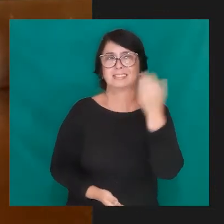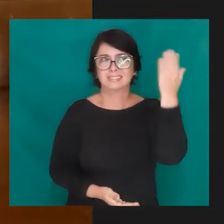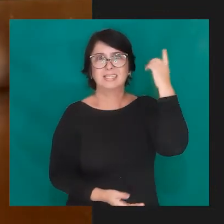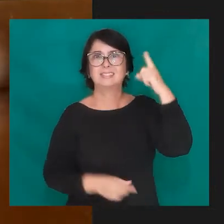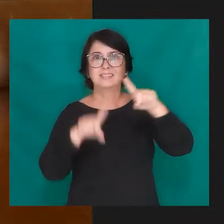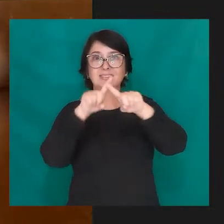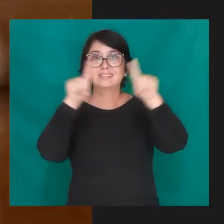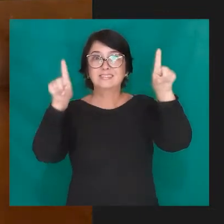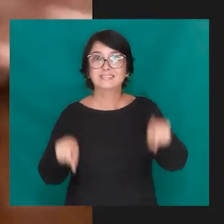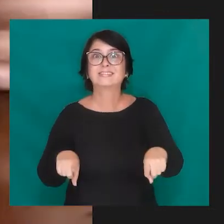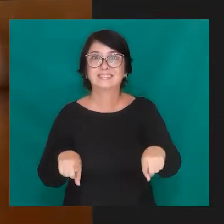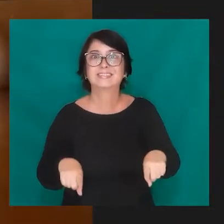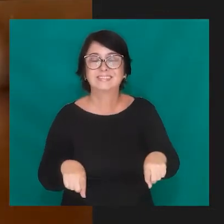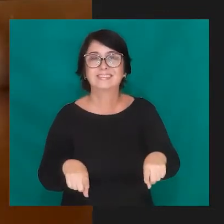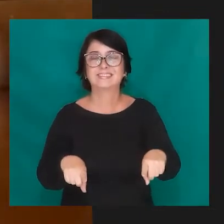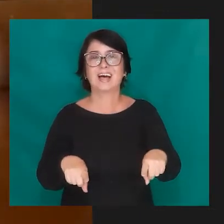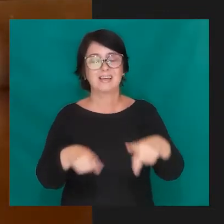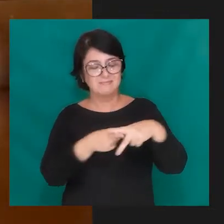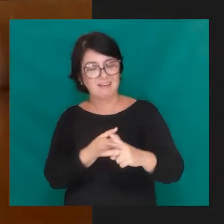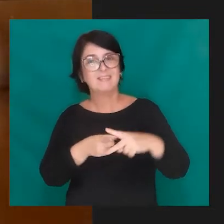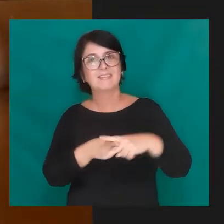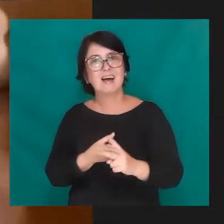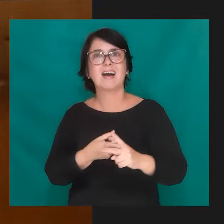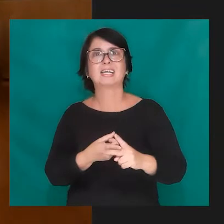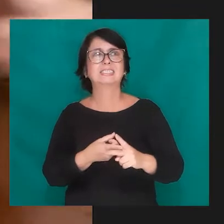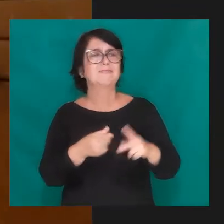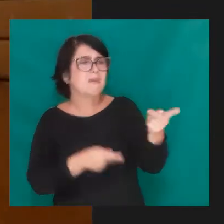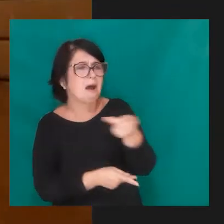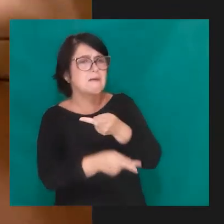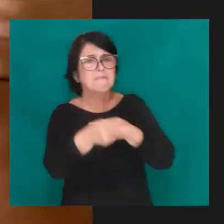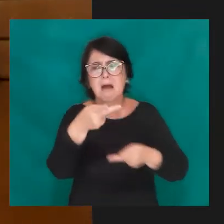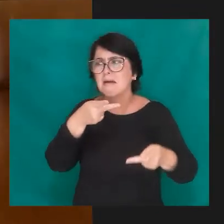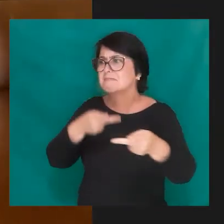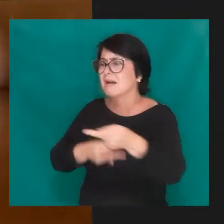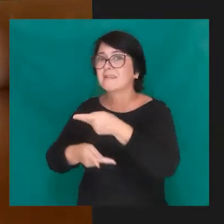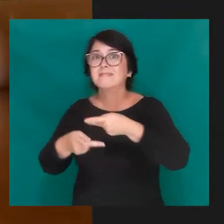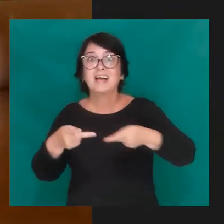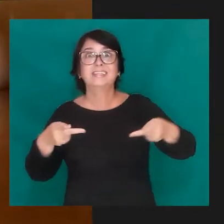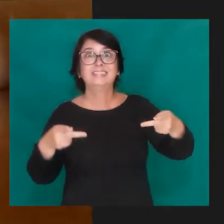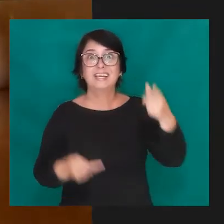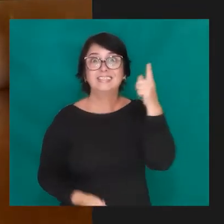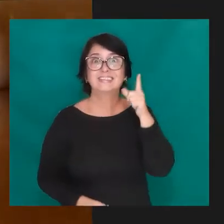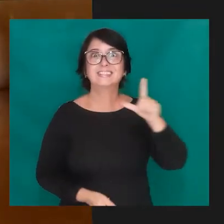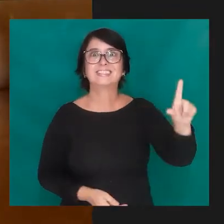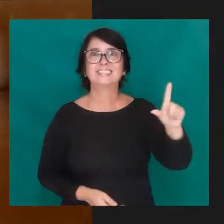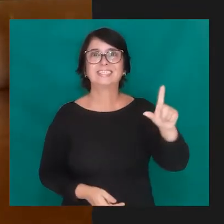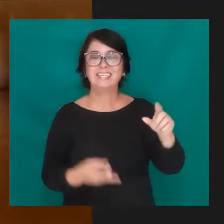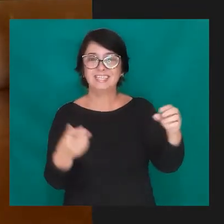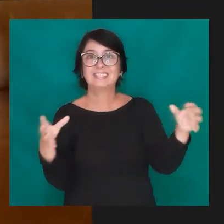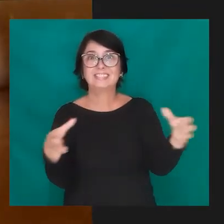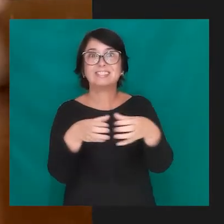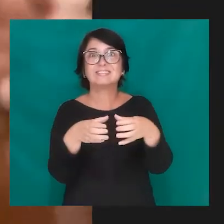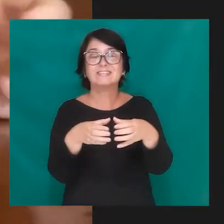dessas fábricas, esse pessoal que também faz reparos em acordeões, fui indo, até montar uma pequena fábrica de